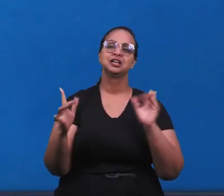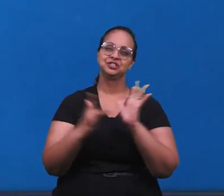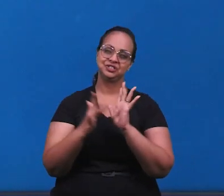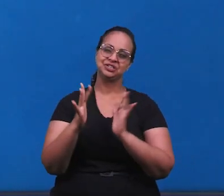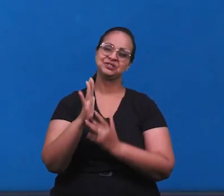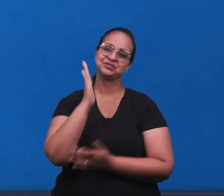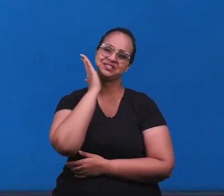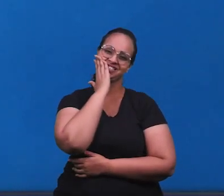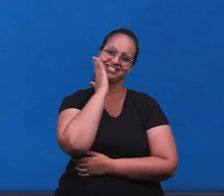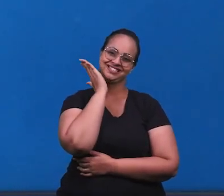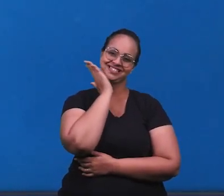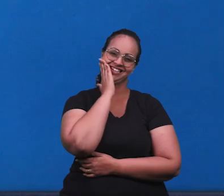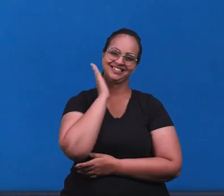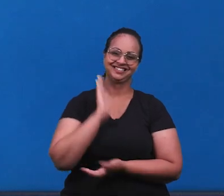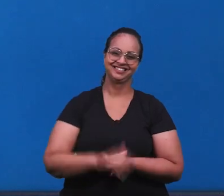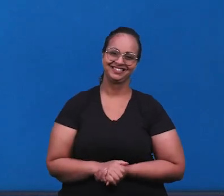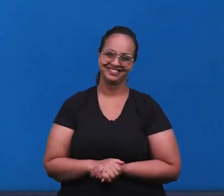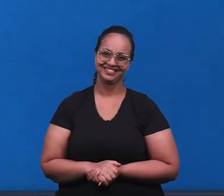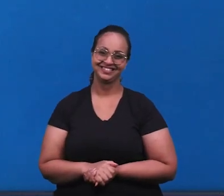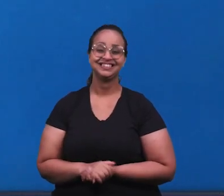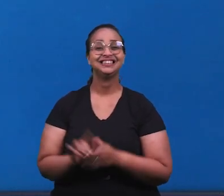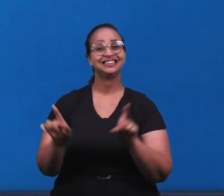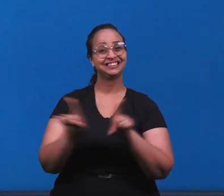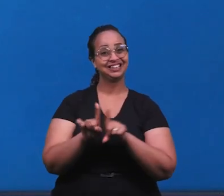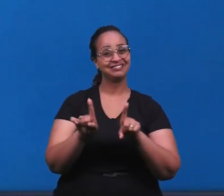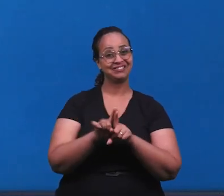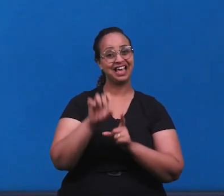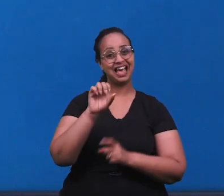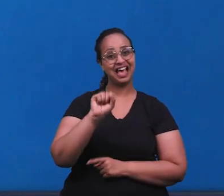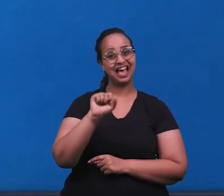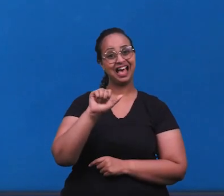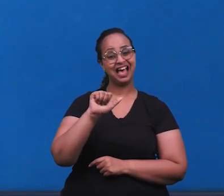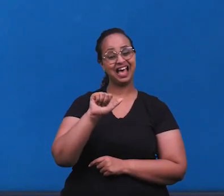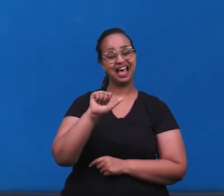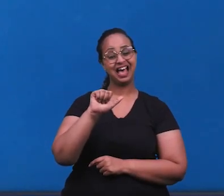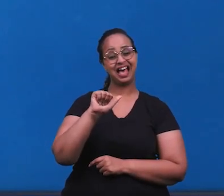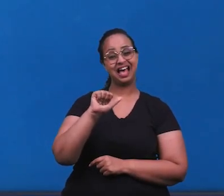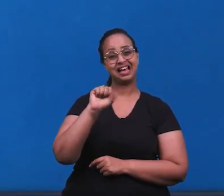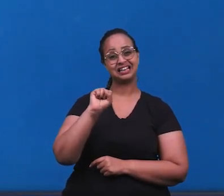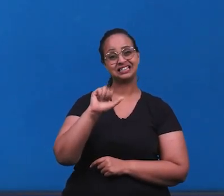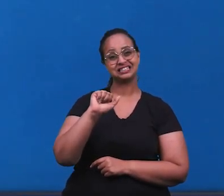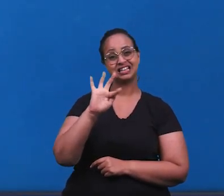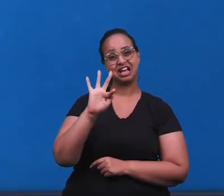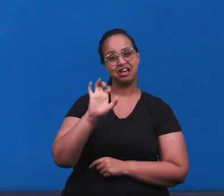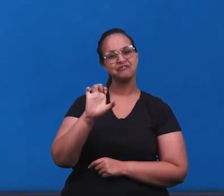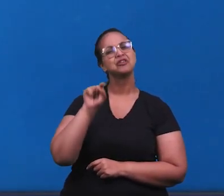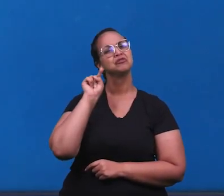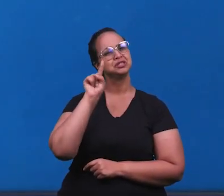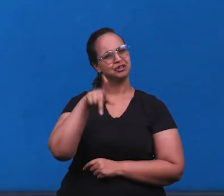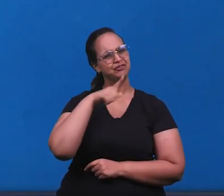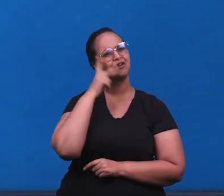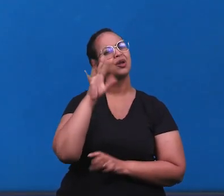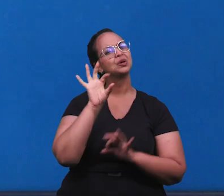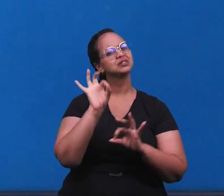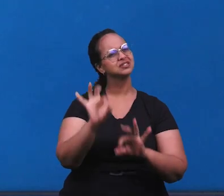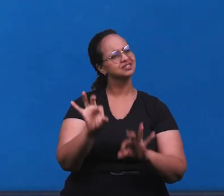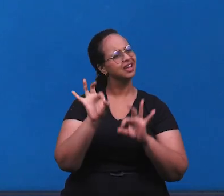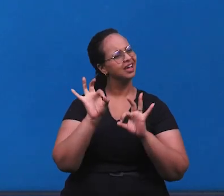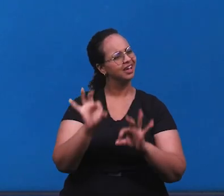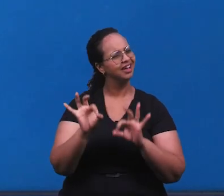balbuciando, mas Jesus entende. Isso é que é o mais importante. E o Azaf, que maravilha a sua colocação, muito bem feita aí,